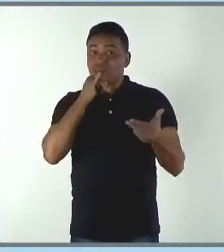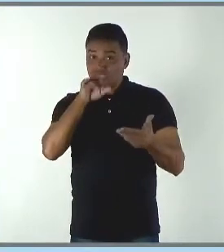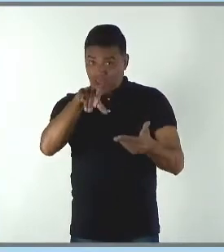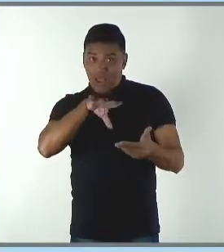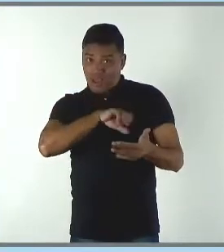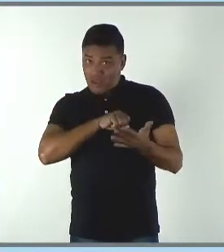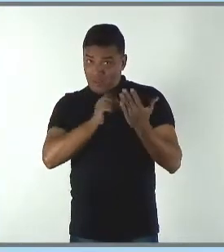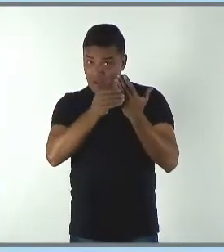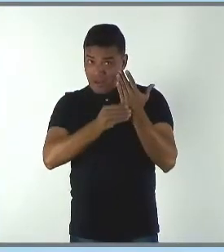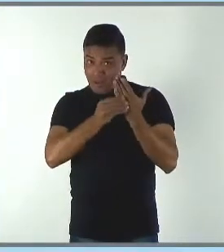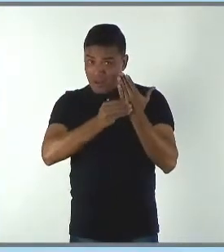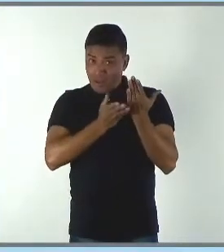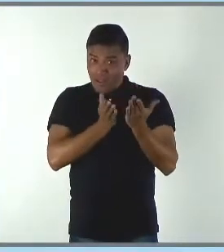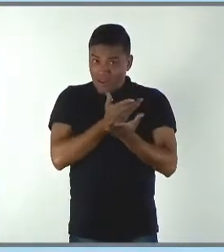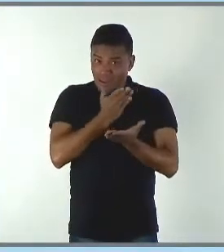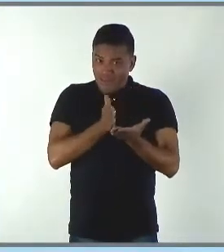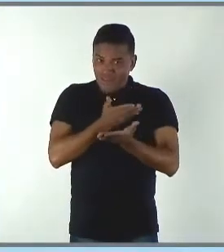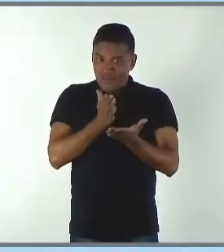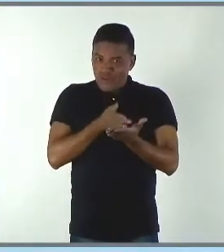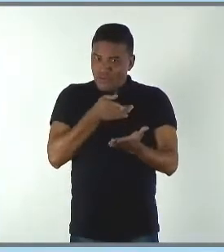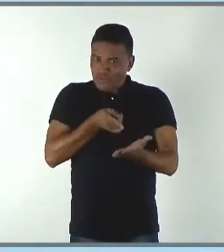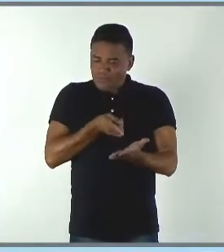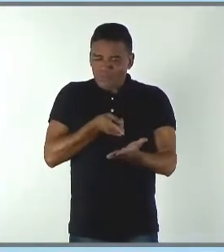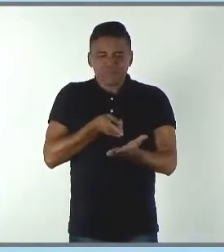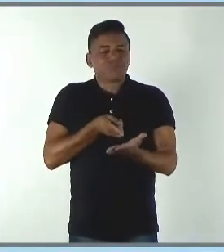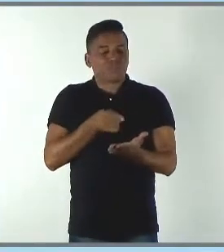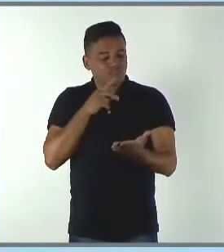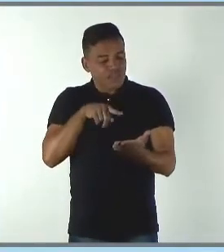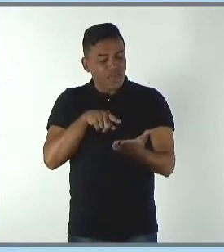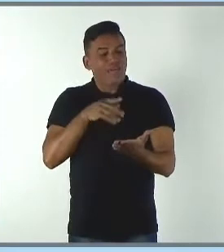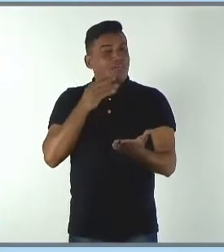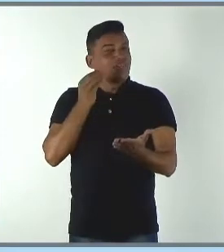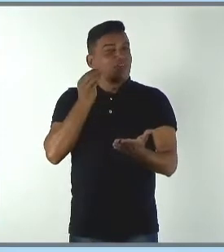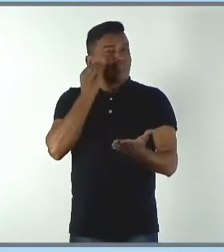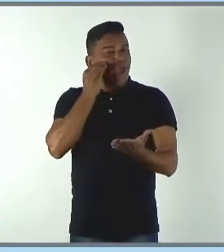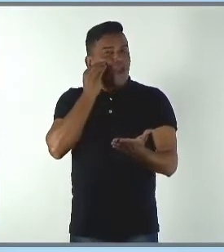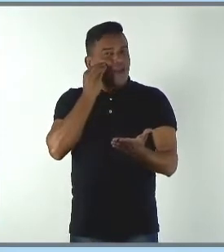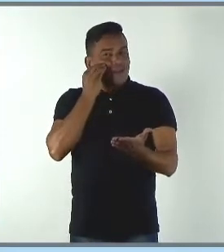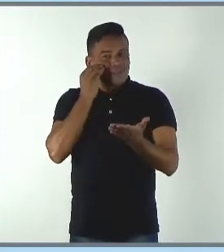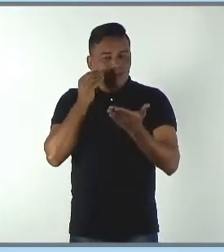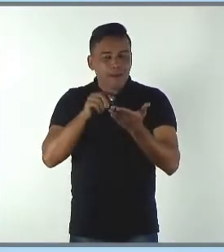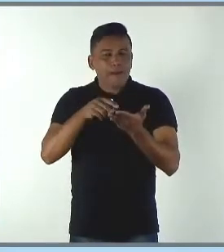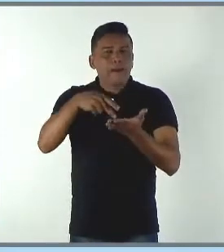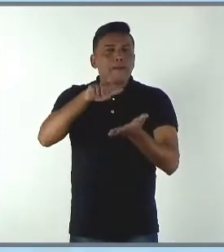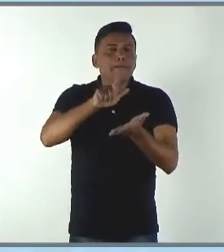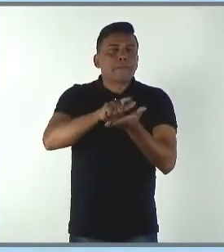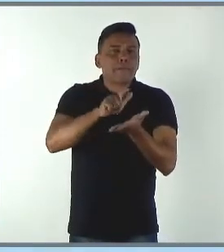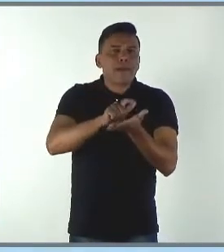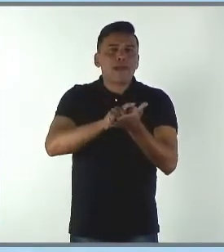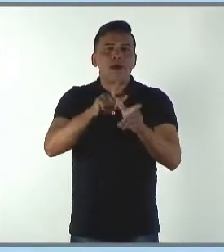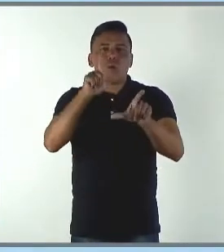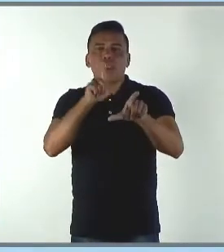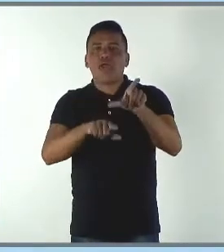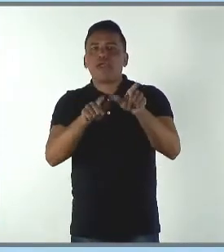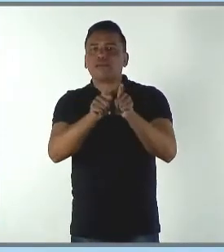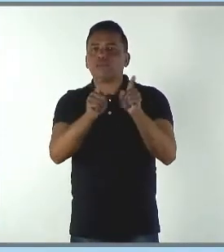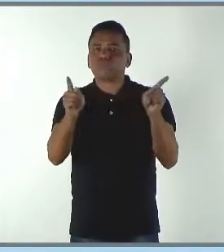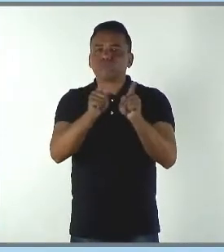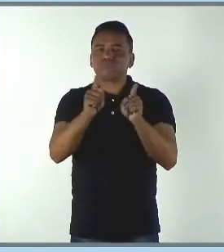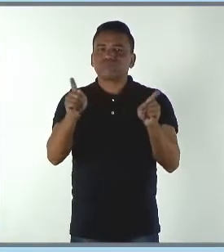bem. Você pega o livro, você faz o teste do papel, você vê o tamanho da letra, você vê a extensão da orelha do